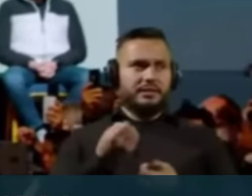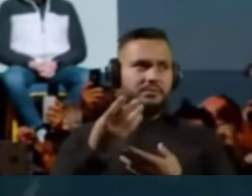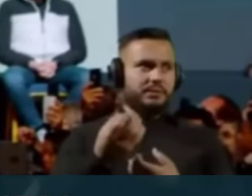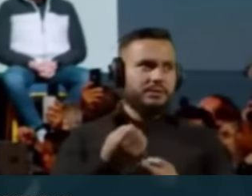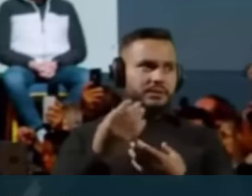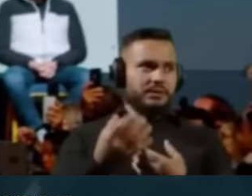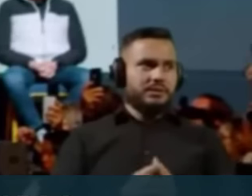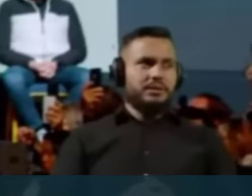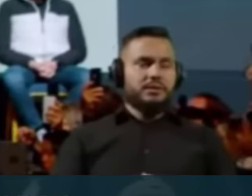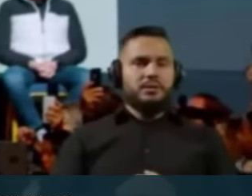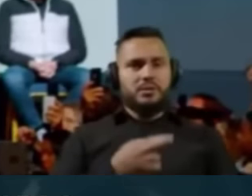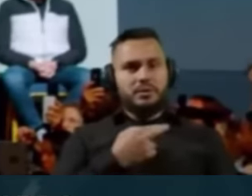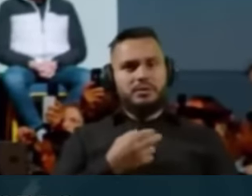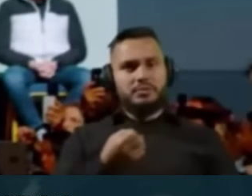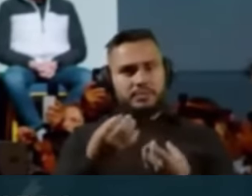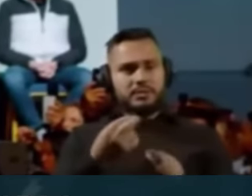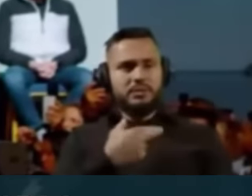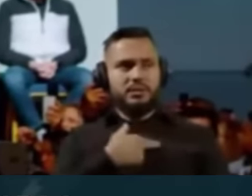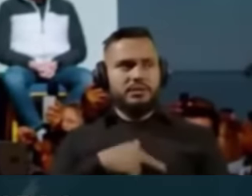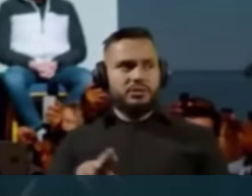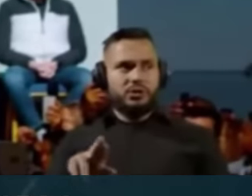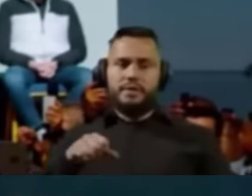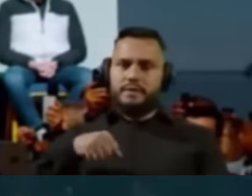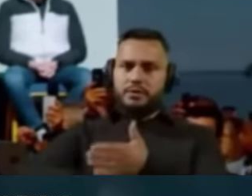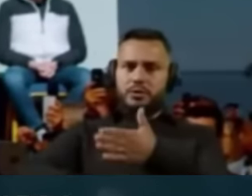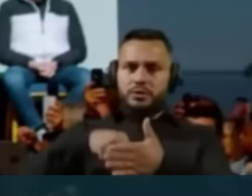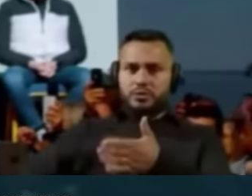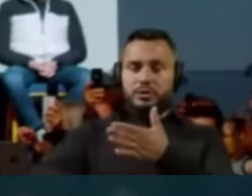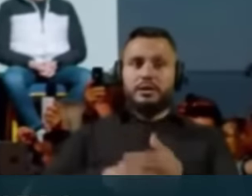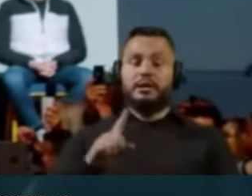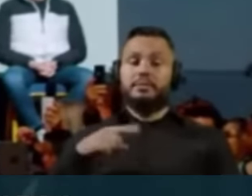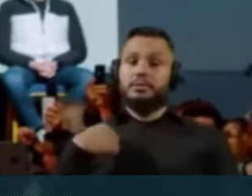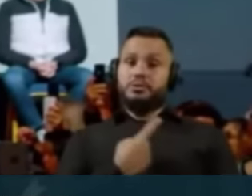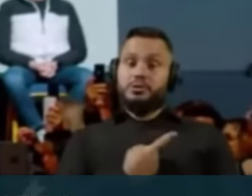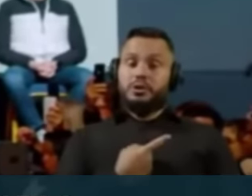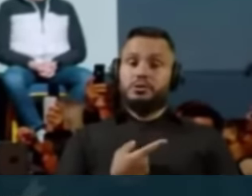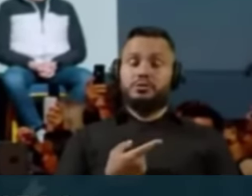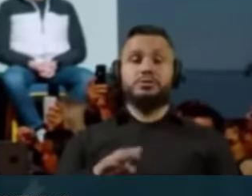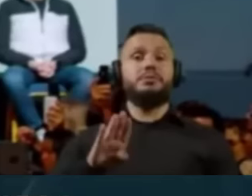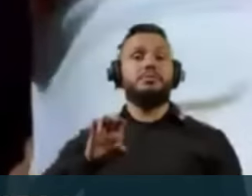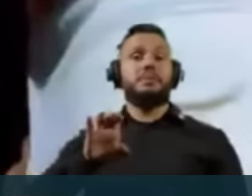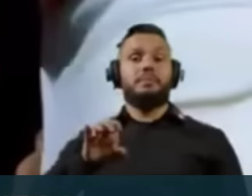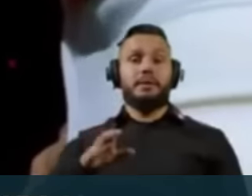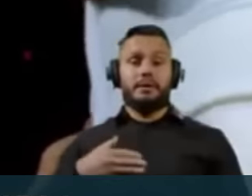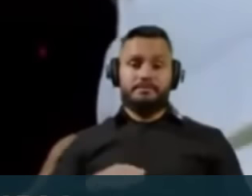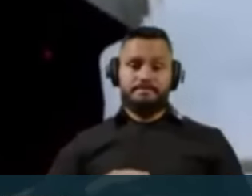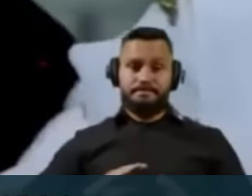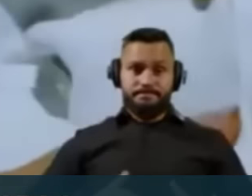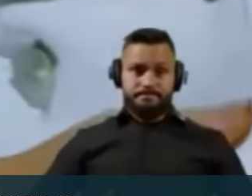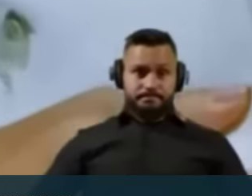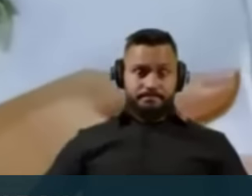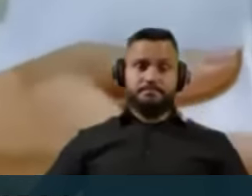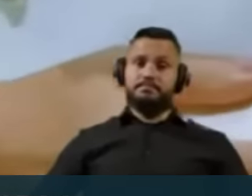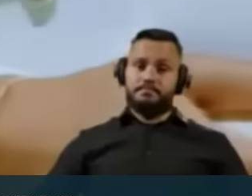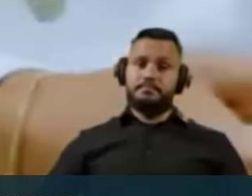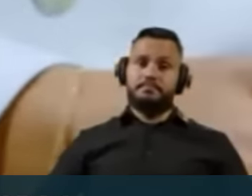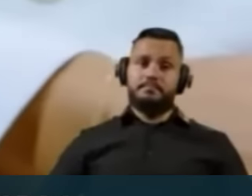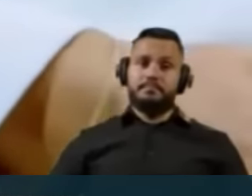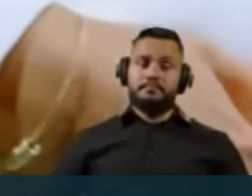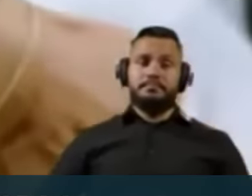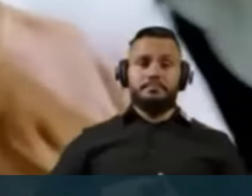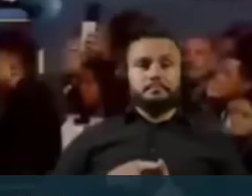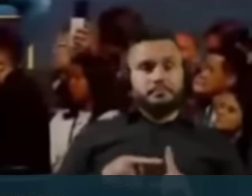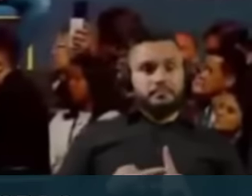religiosa. Iremos lutar pelos nossos bebezinhos, pela vida desde a concepção,